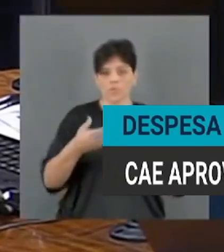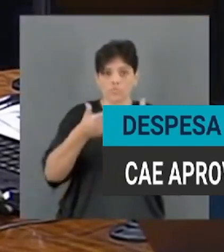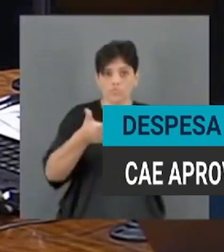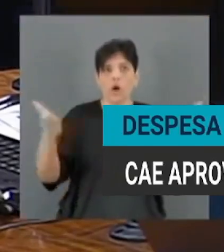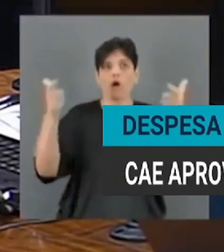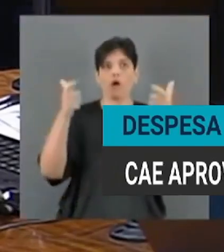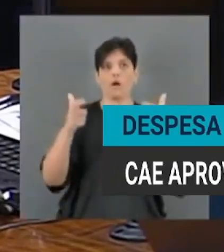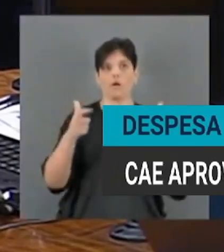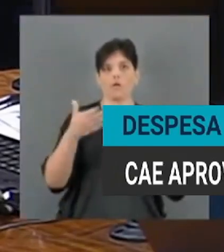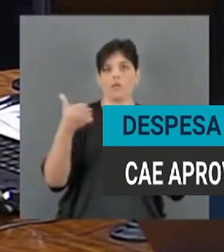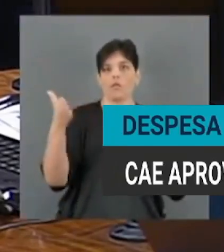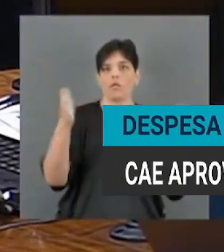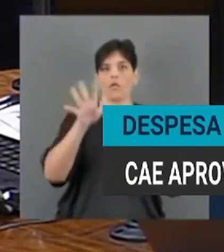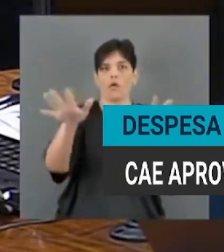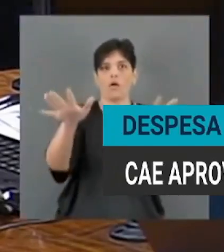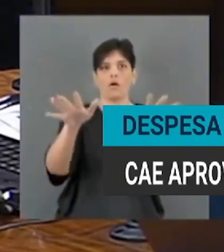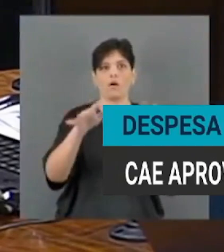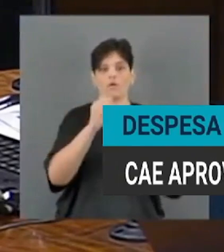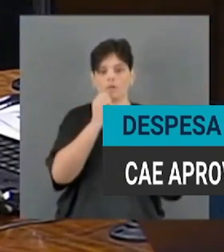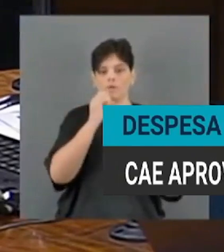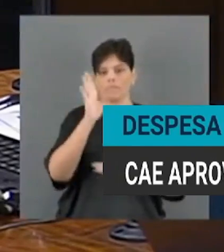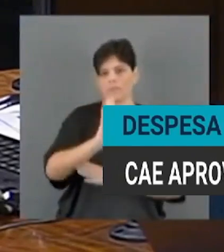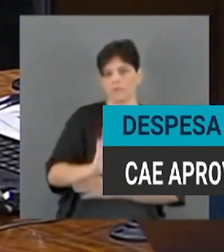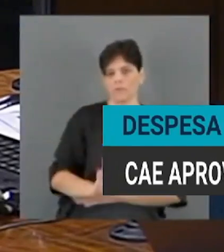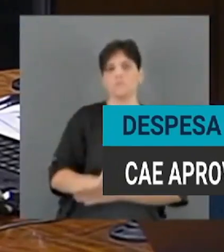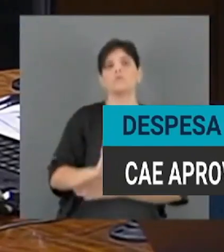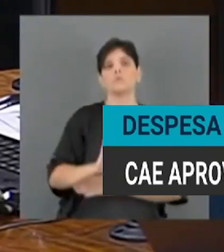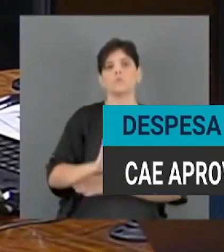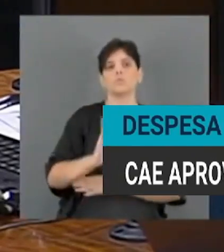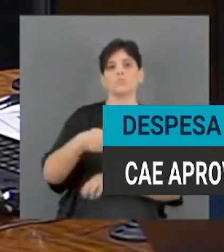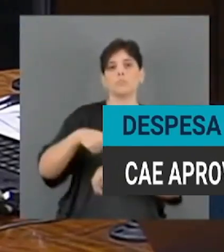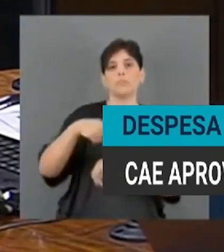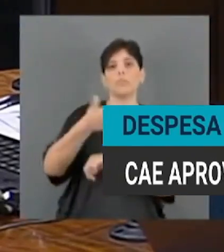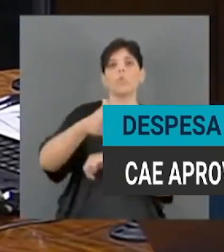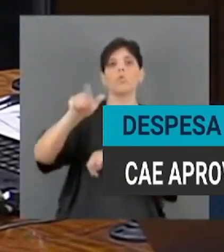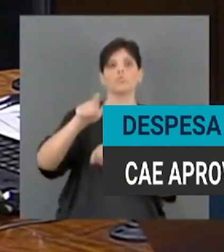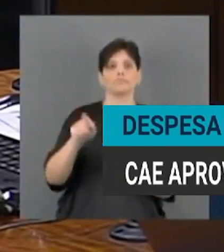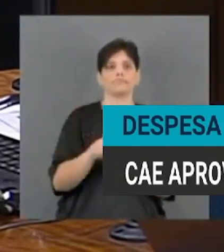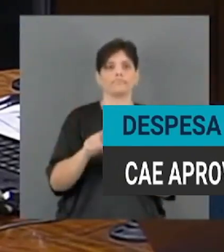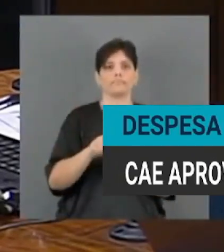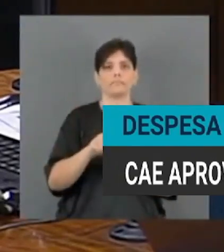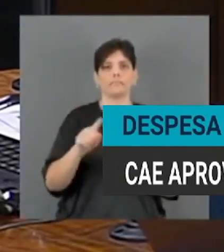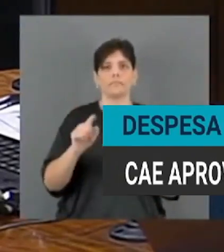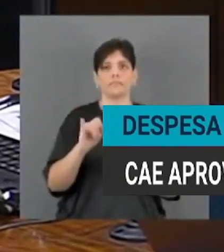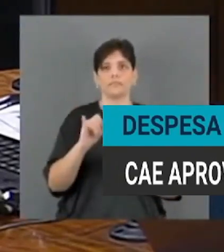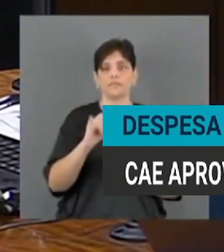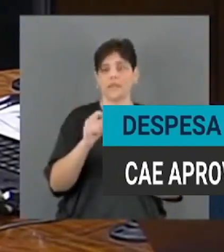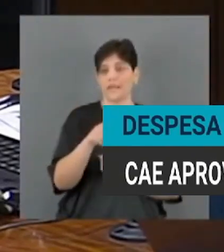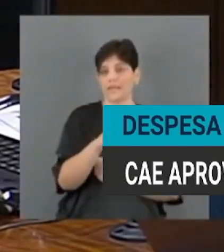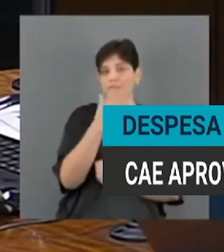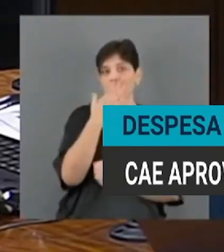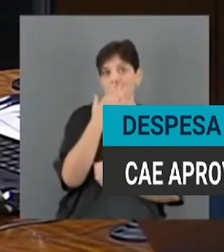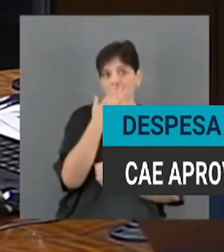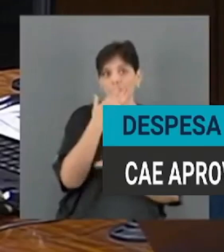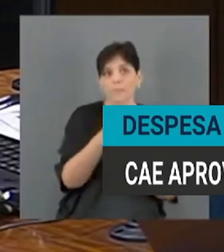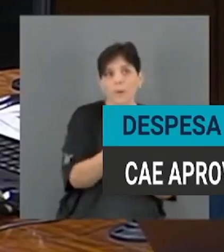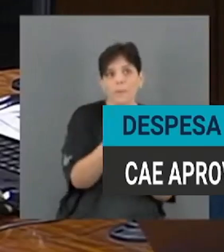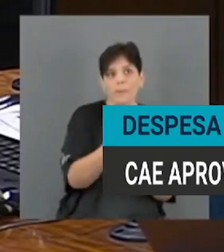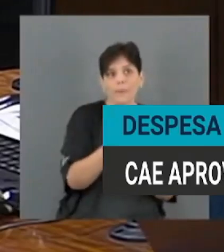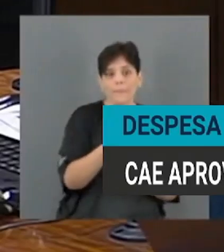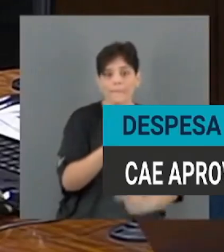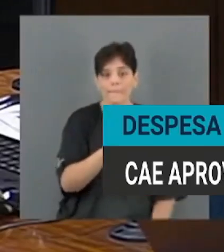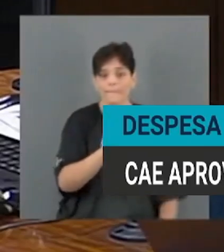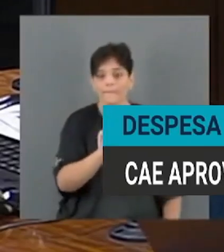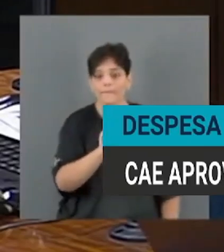Brasil, quanto no exterior, nas exportações. E se você não tiver recurso para conter esse tipo de